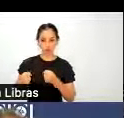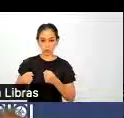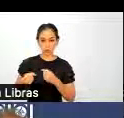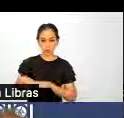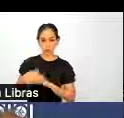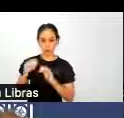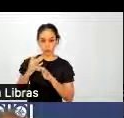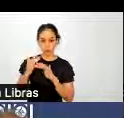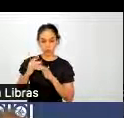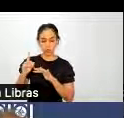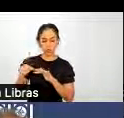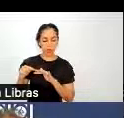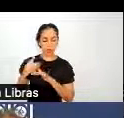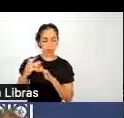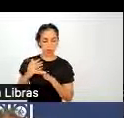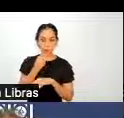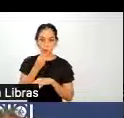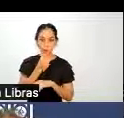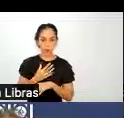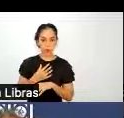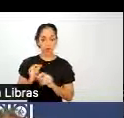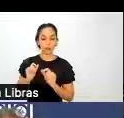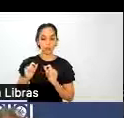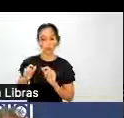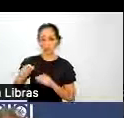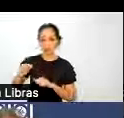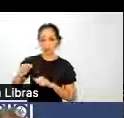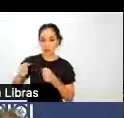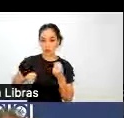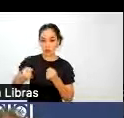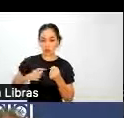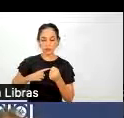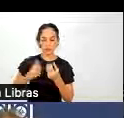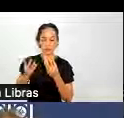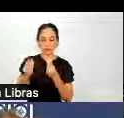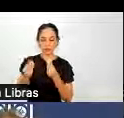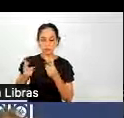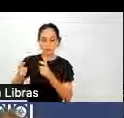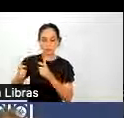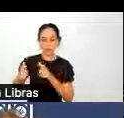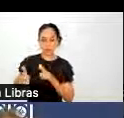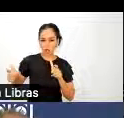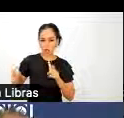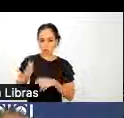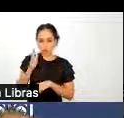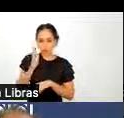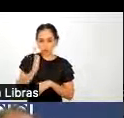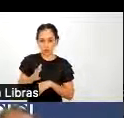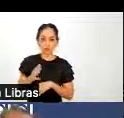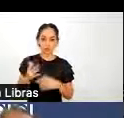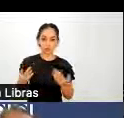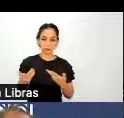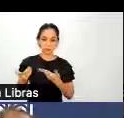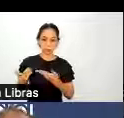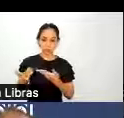que é ótima para andar de carro, né? Porque tem vias muito largas, retas, então é muito convidativa